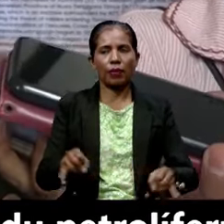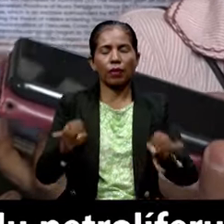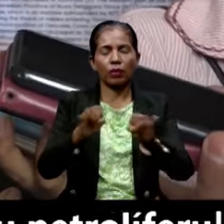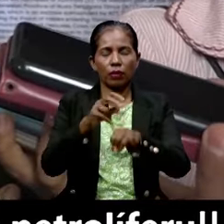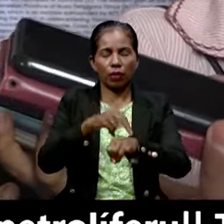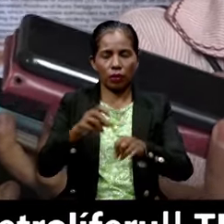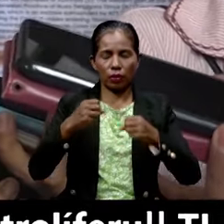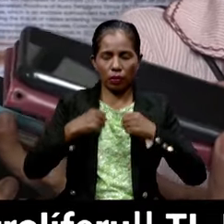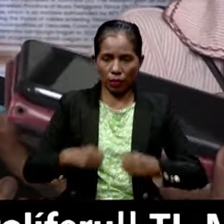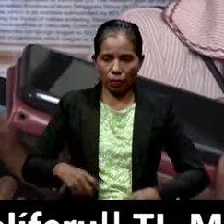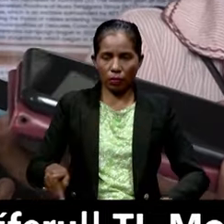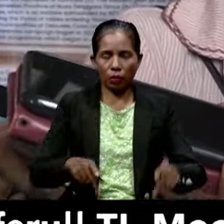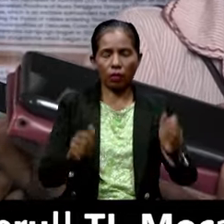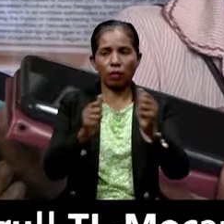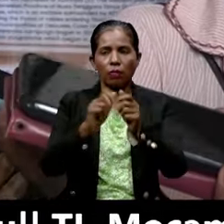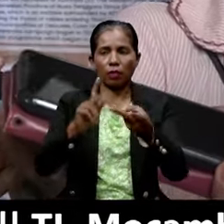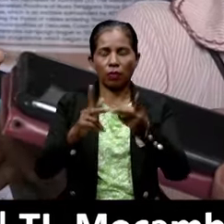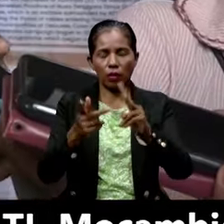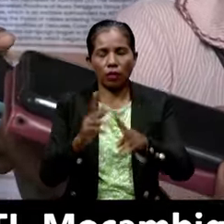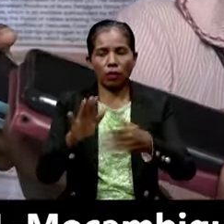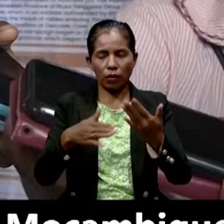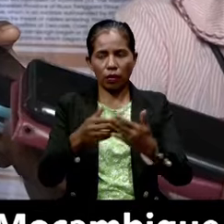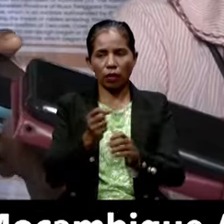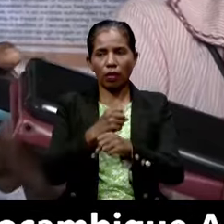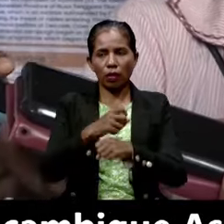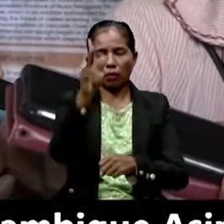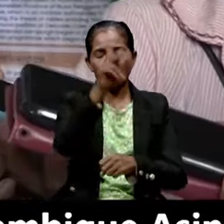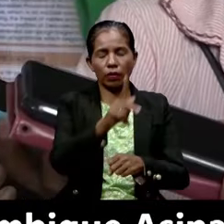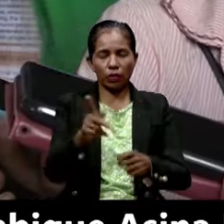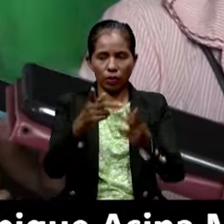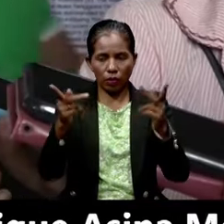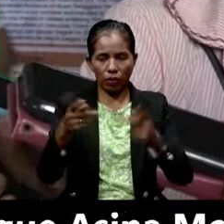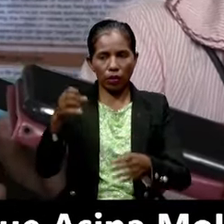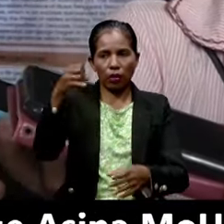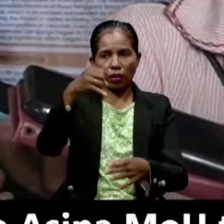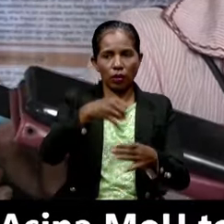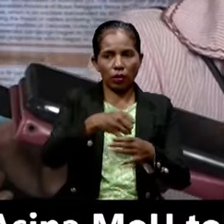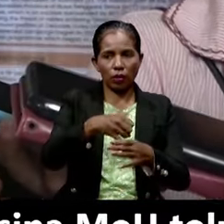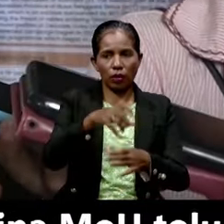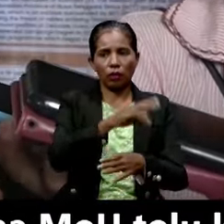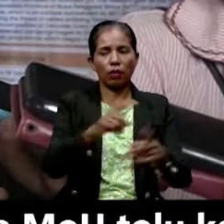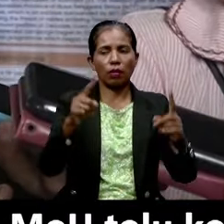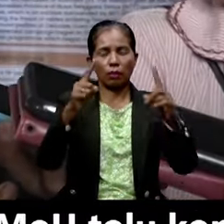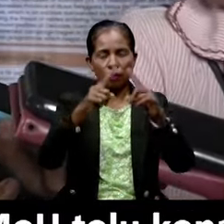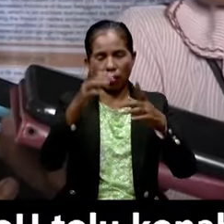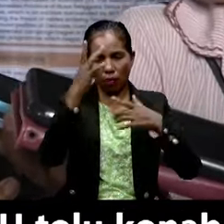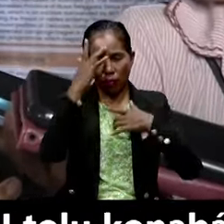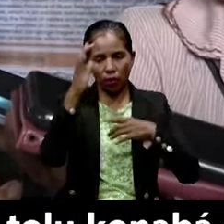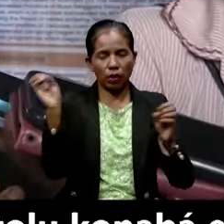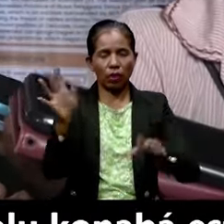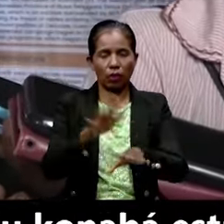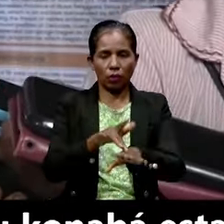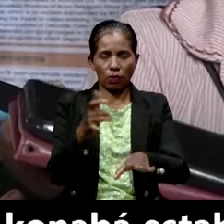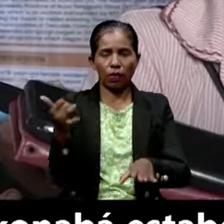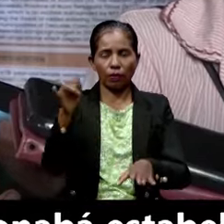Saúde Pública, muito com ninha parceiro sira, halo pesquisas ia área oing, inclui área ba moras não contagiosa sira,